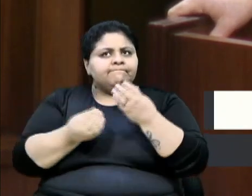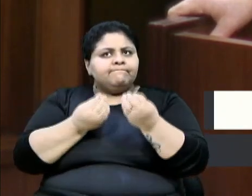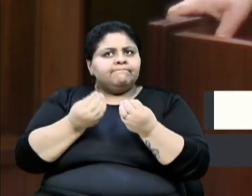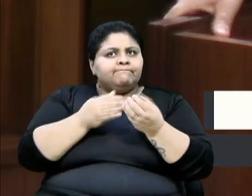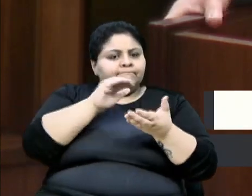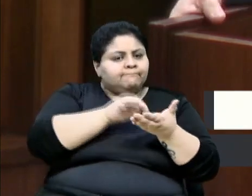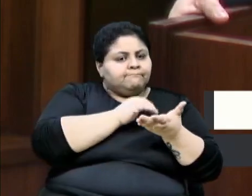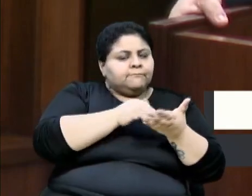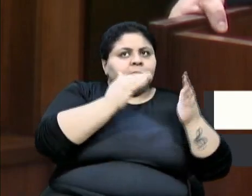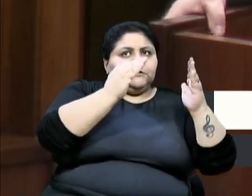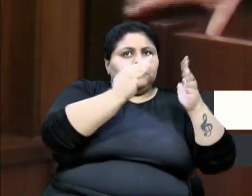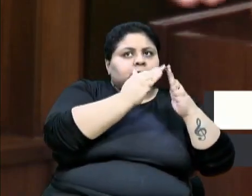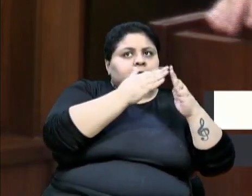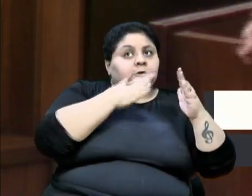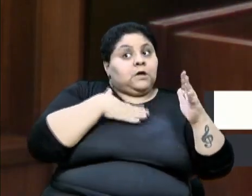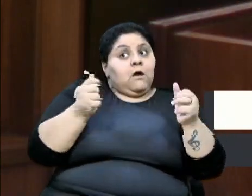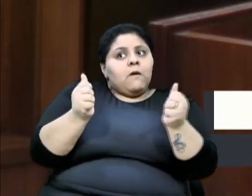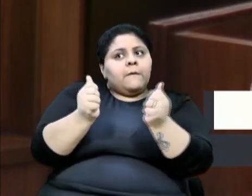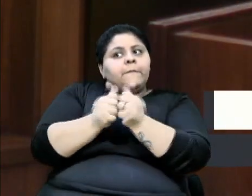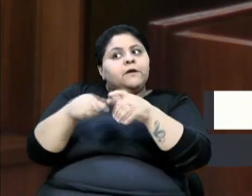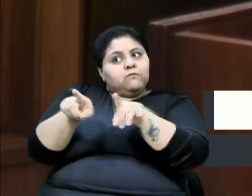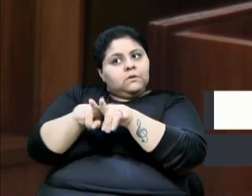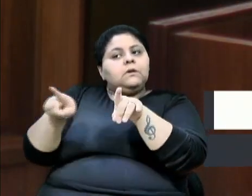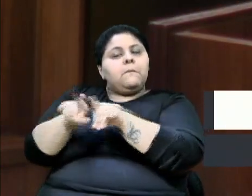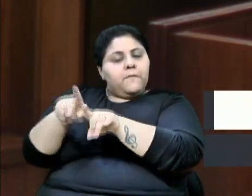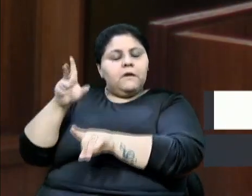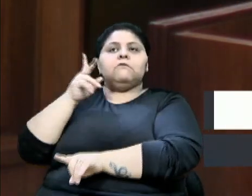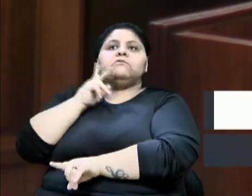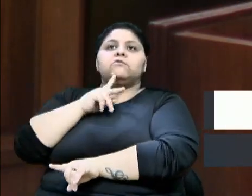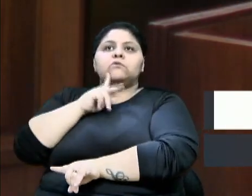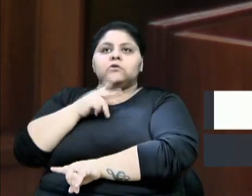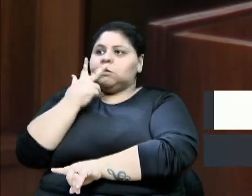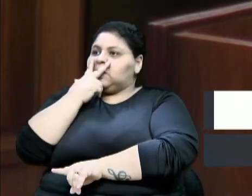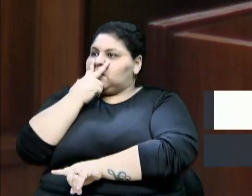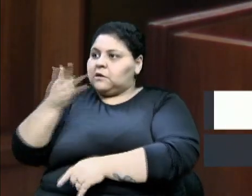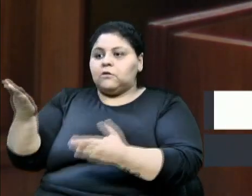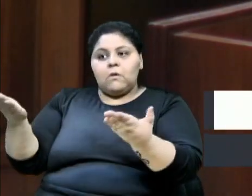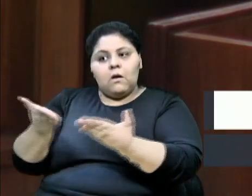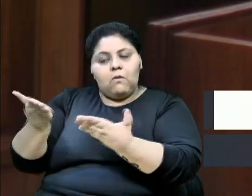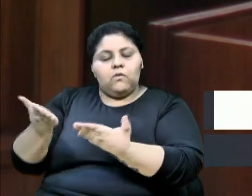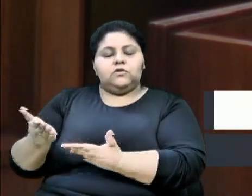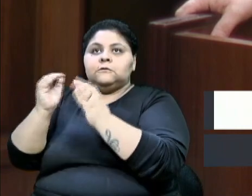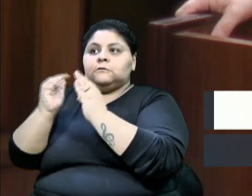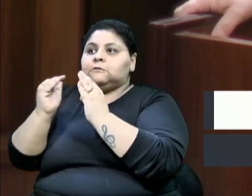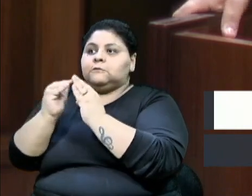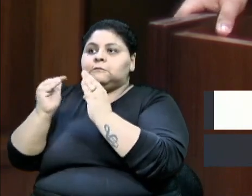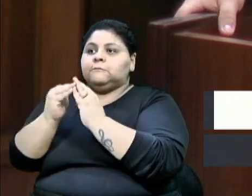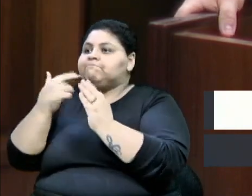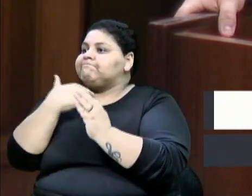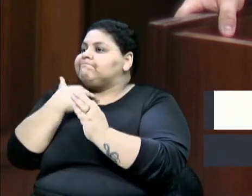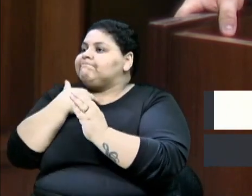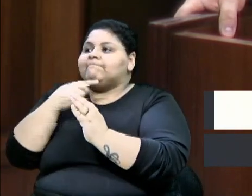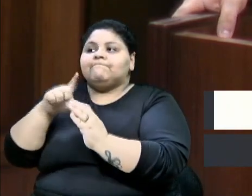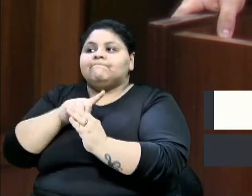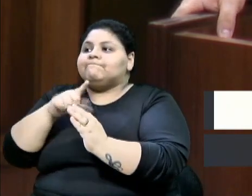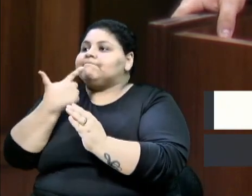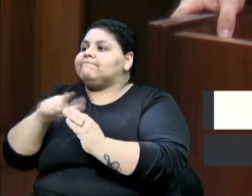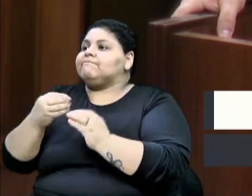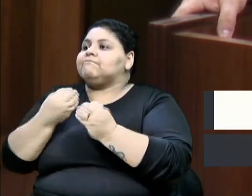ONG Vida resgatou todos os gatos, estão de posse da ONG. E a Grégora Fortuna, que era chefe de gabinete do